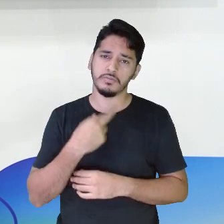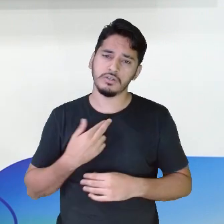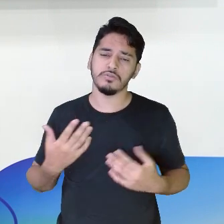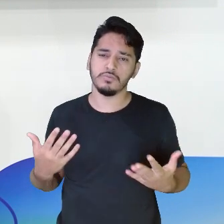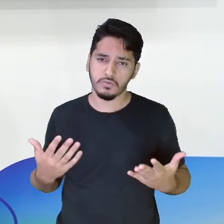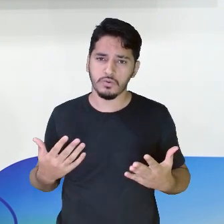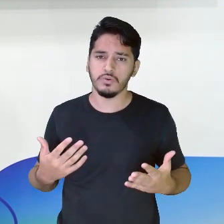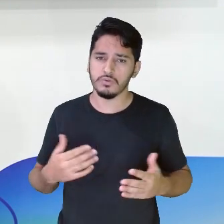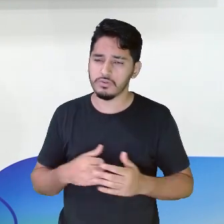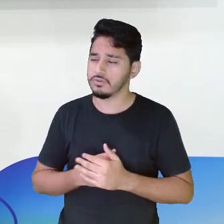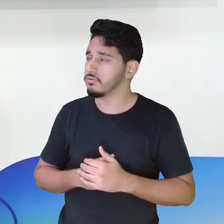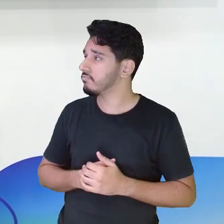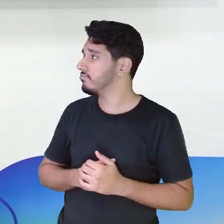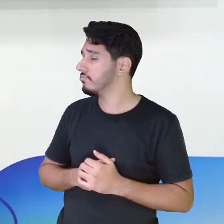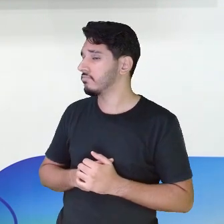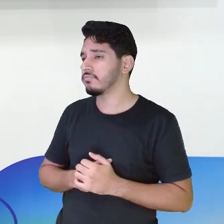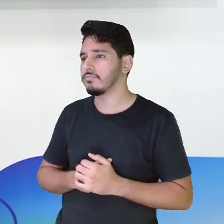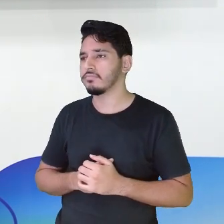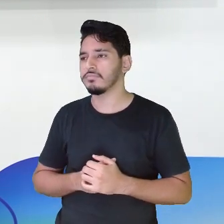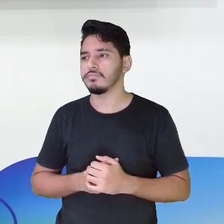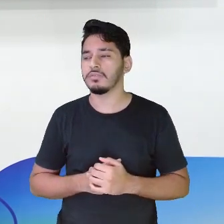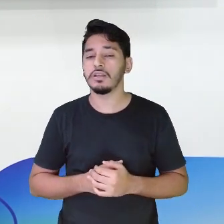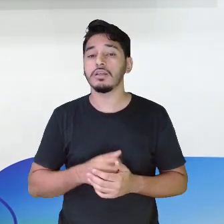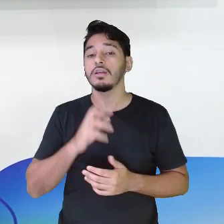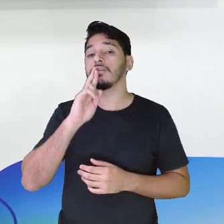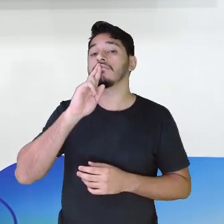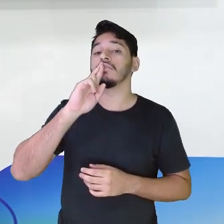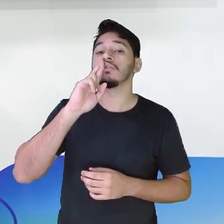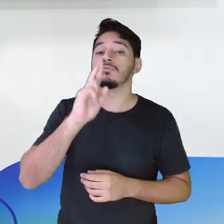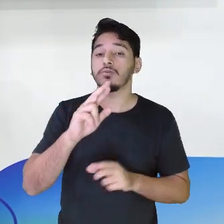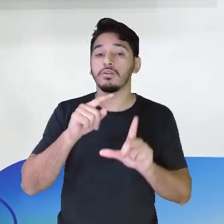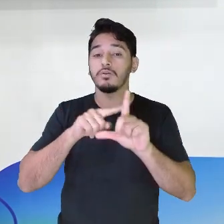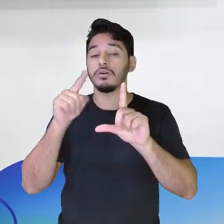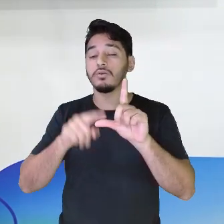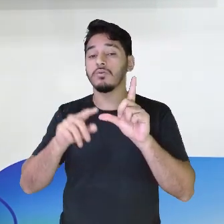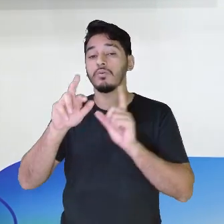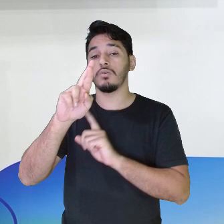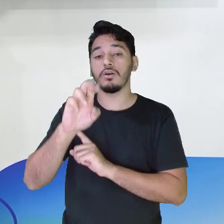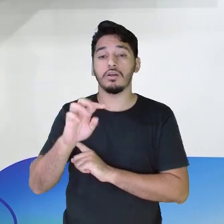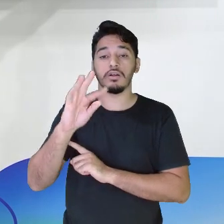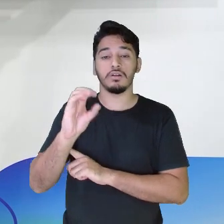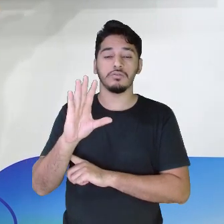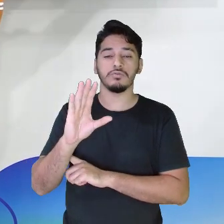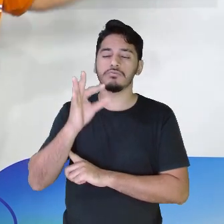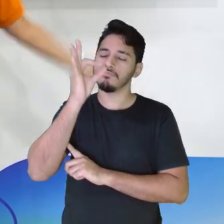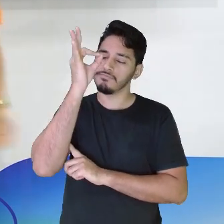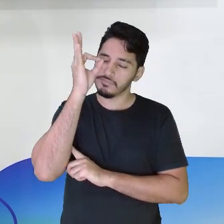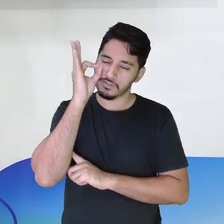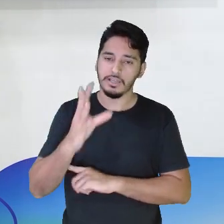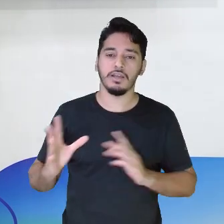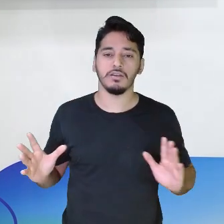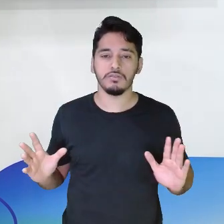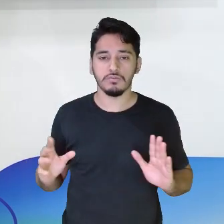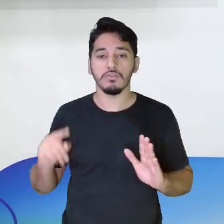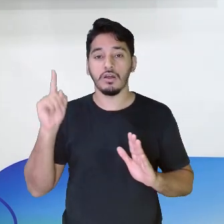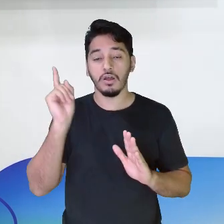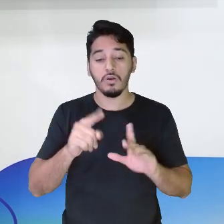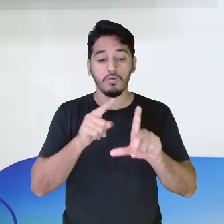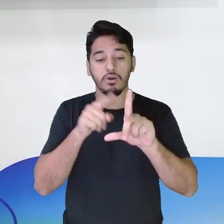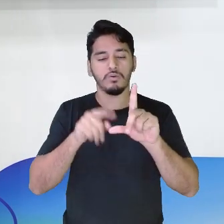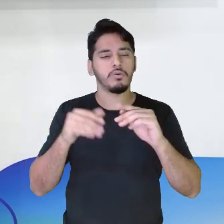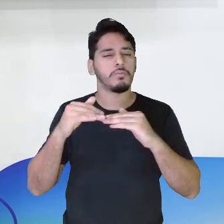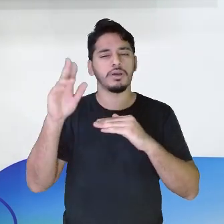responde ao meu desafio. E quem respondeu o ângulo reto está corretíssimo, é o ângulo